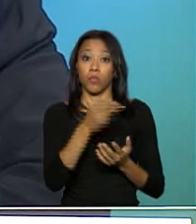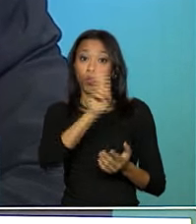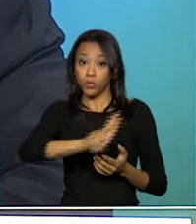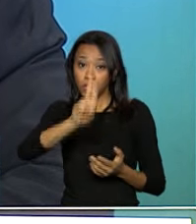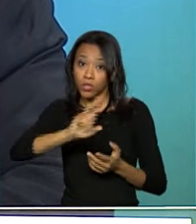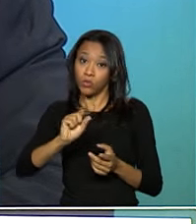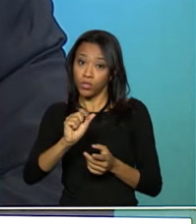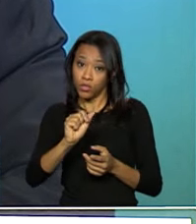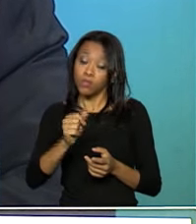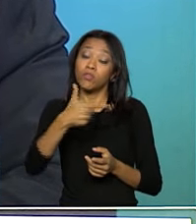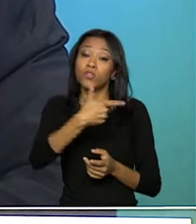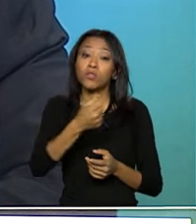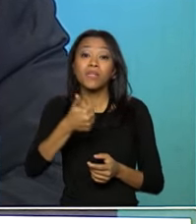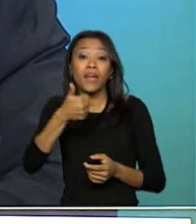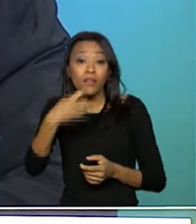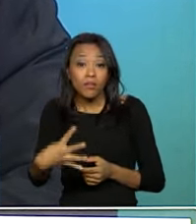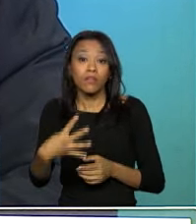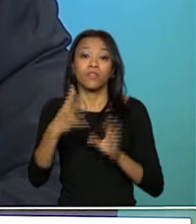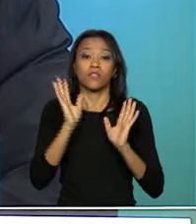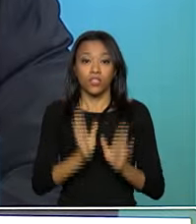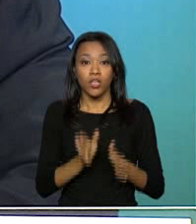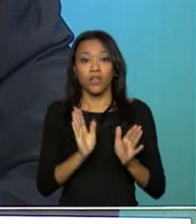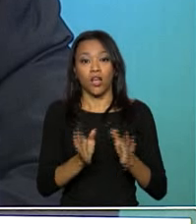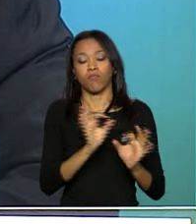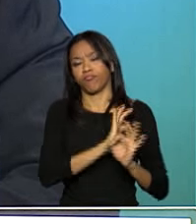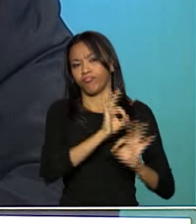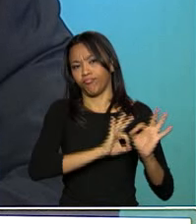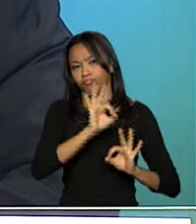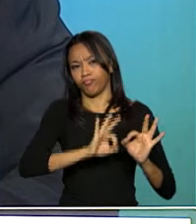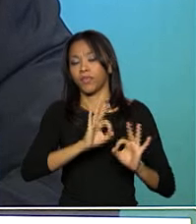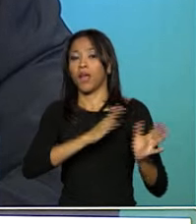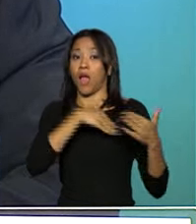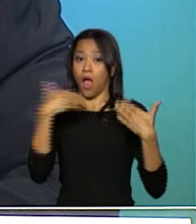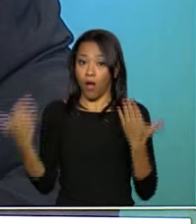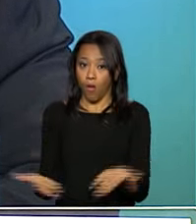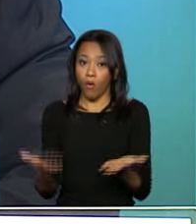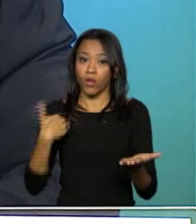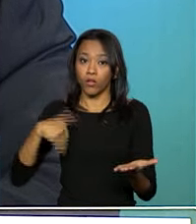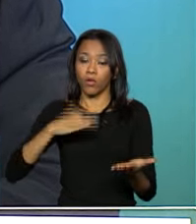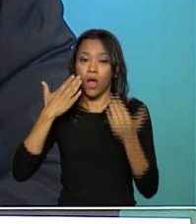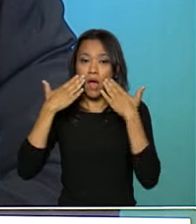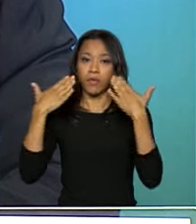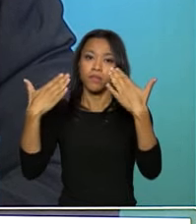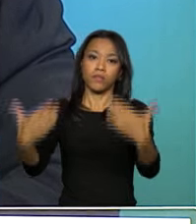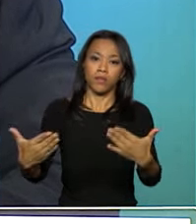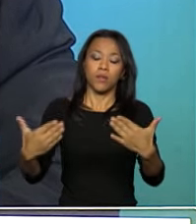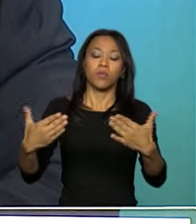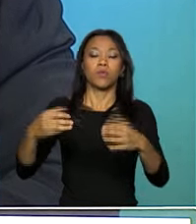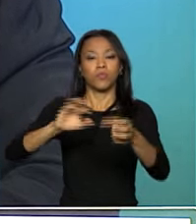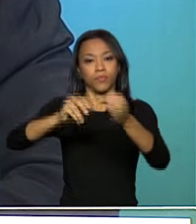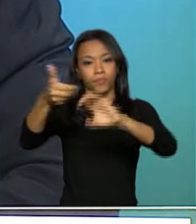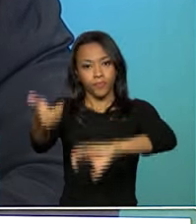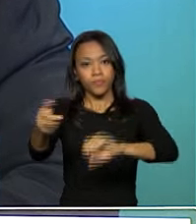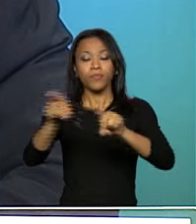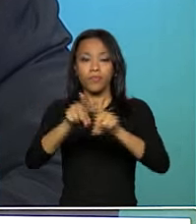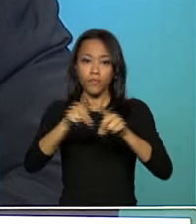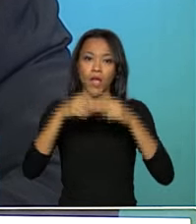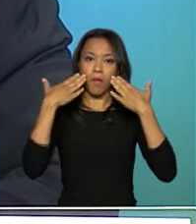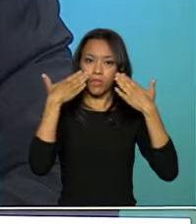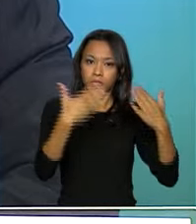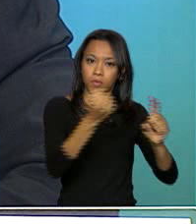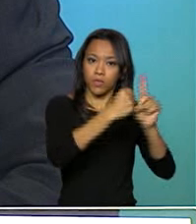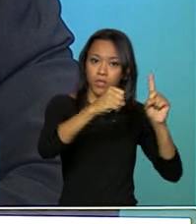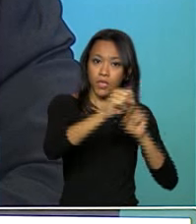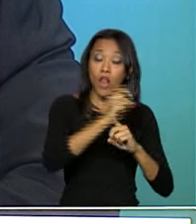existia em 2014 nós agora Estamos apresentando para o Congresso Nacional e também para a sociedade brasileira a nossa proposta de lei